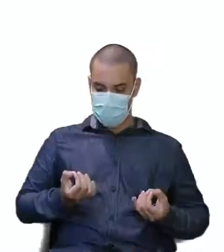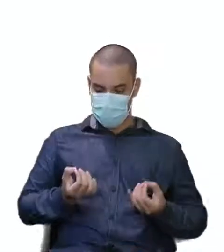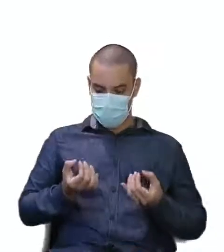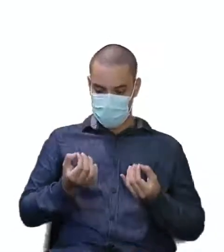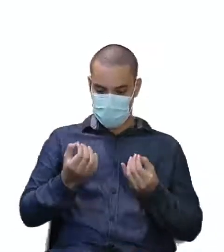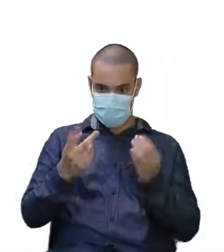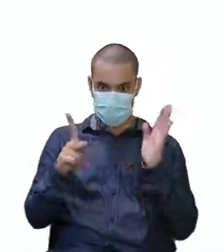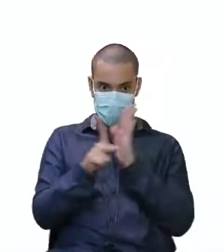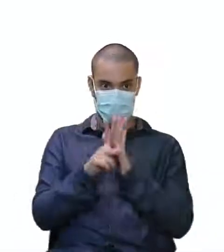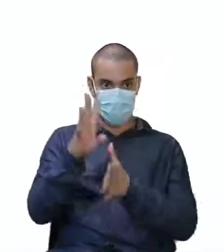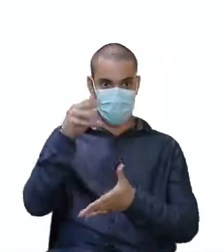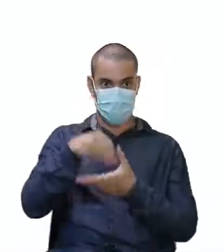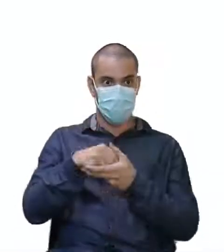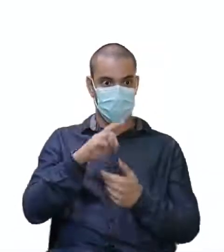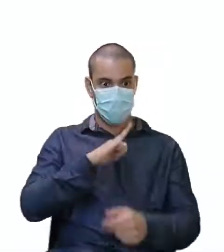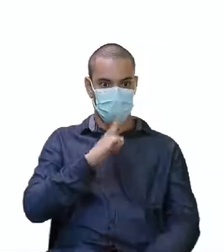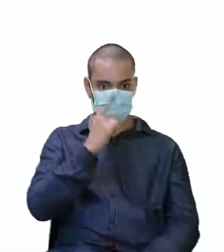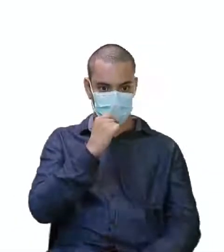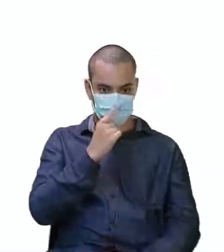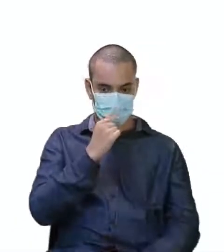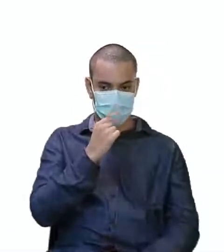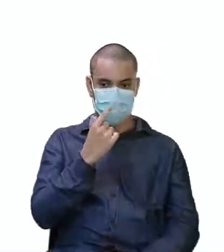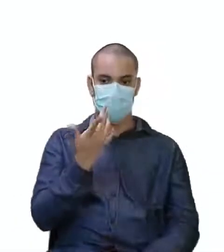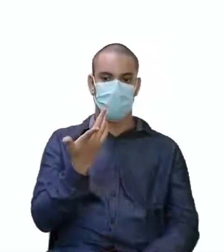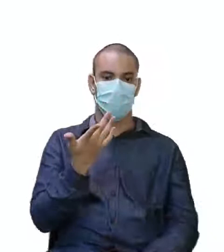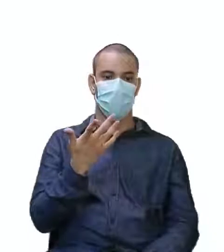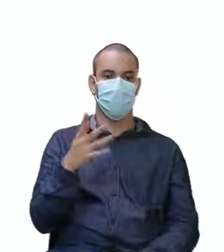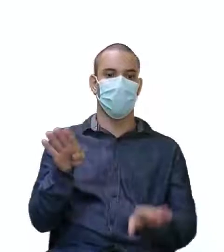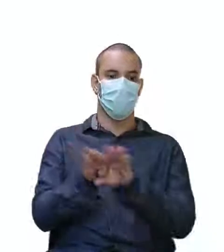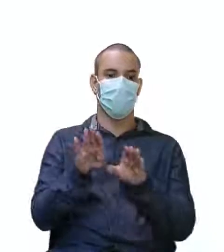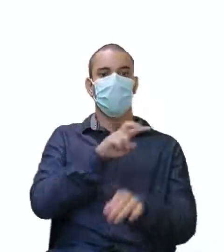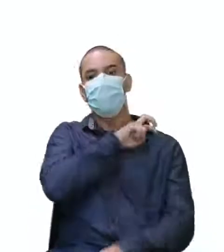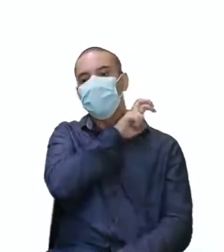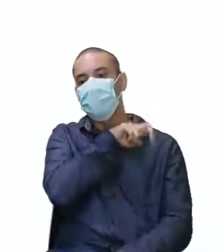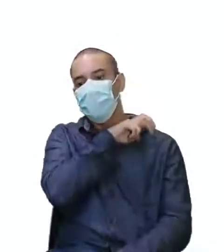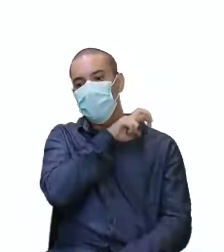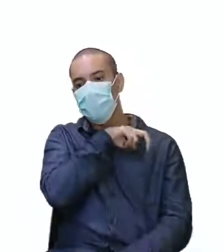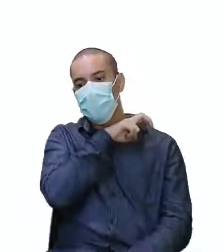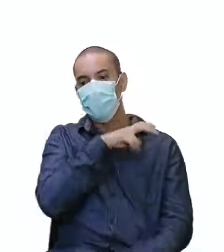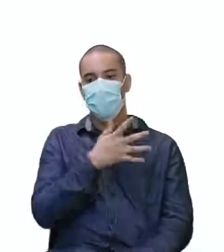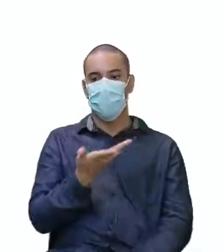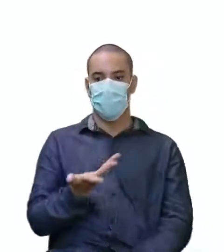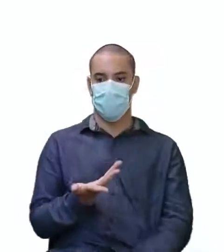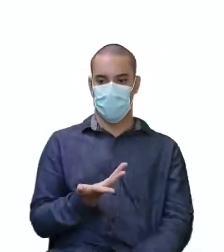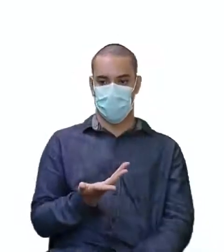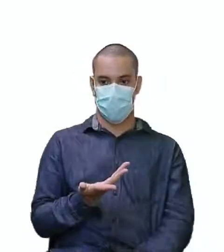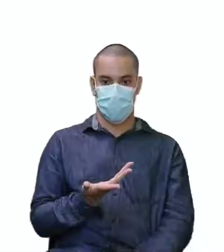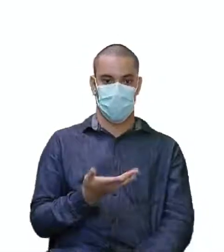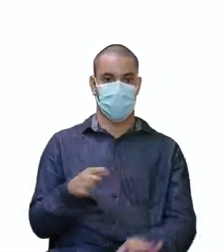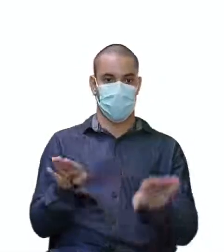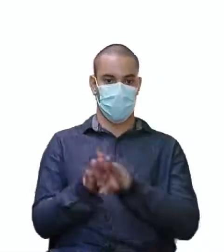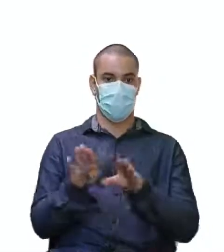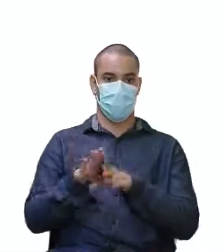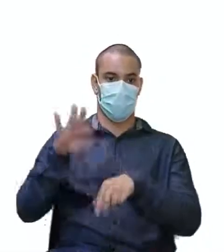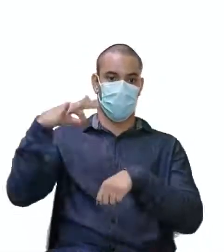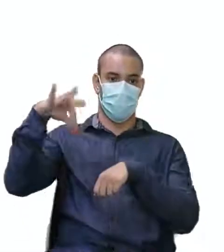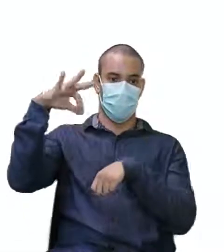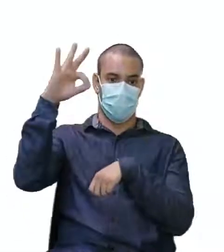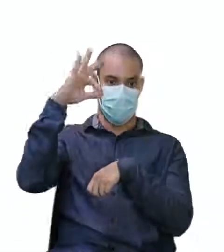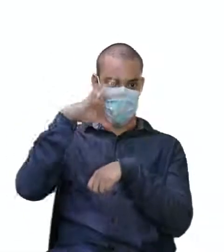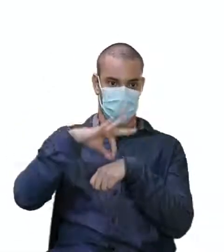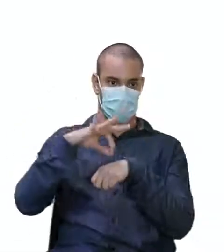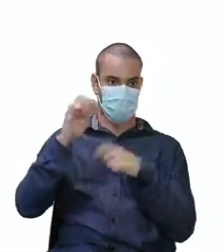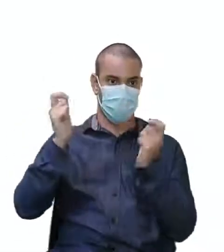claro, aquático ele vai estar na água. A cobra vai estar no ambiente terrestre. Os insetos podem estar